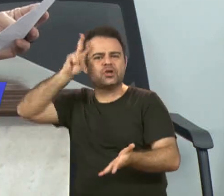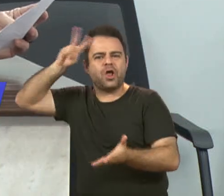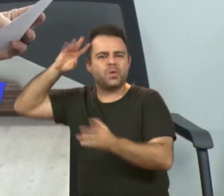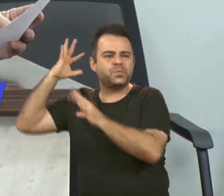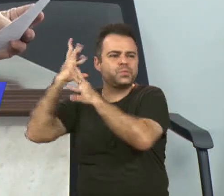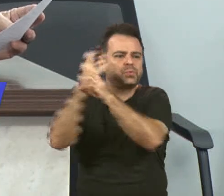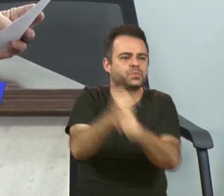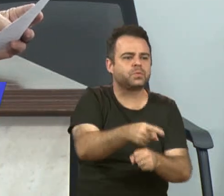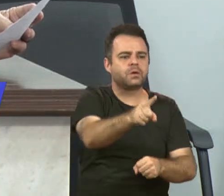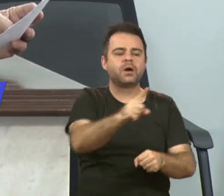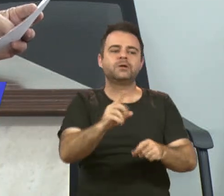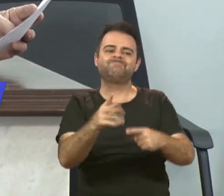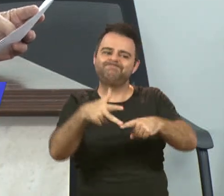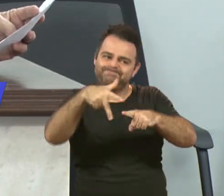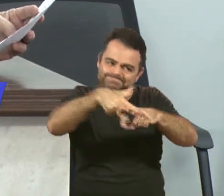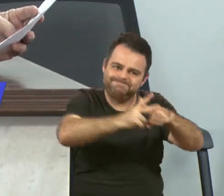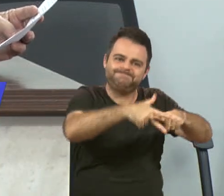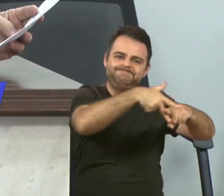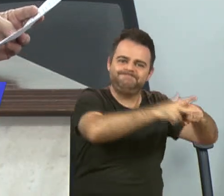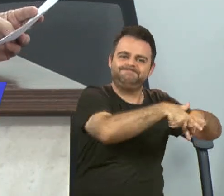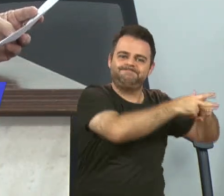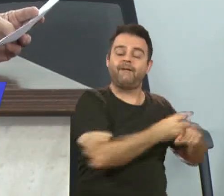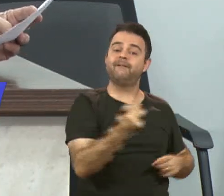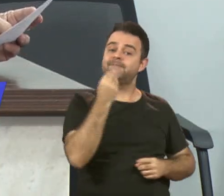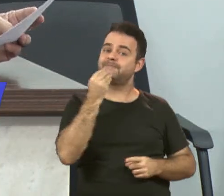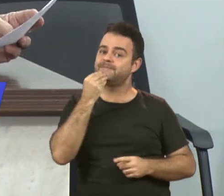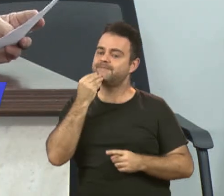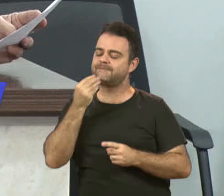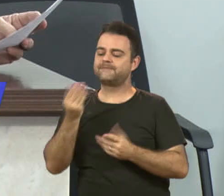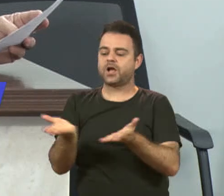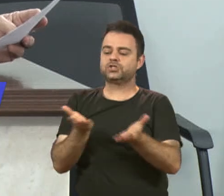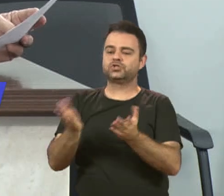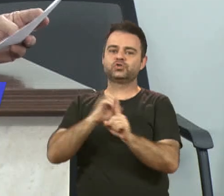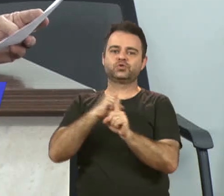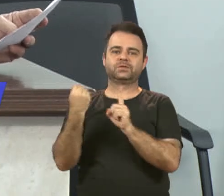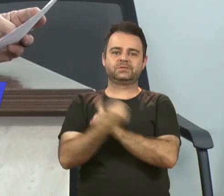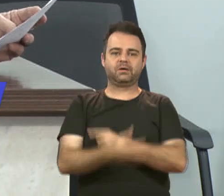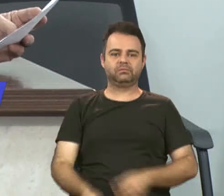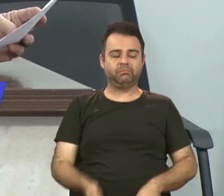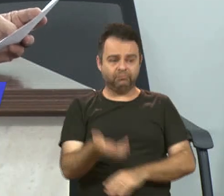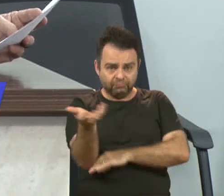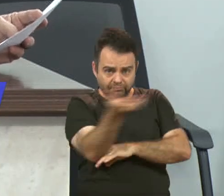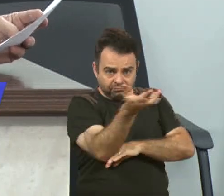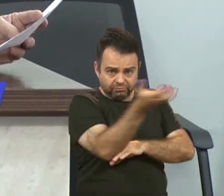A população em situação de rua, por exemplo, não precisa só de sopão